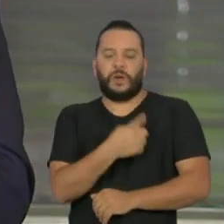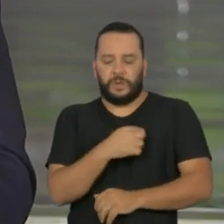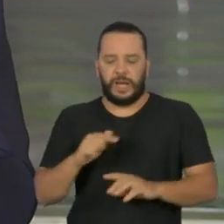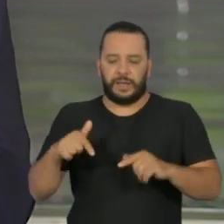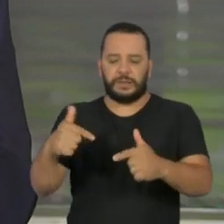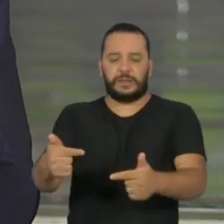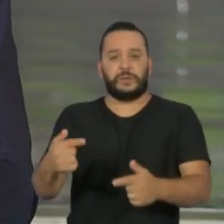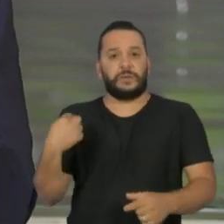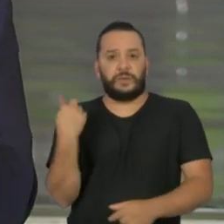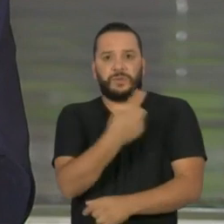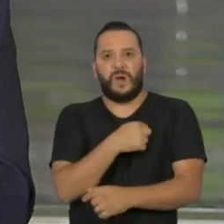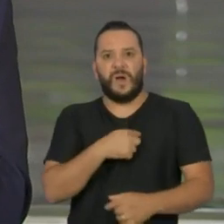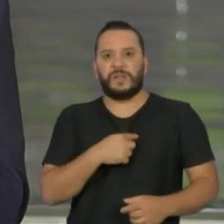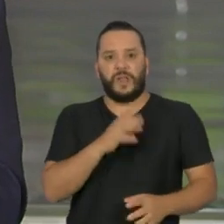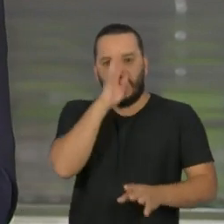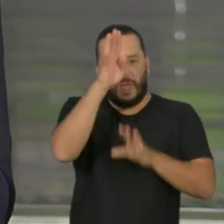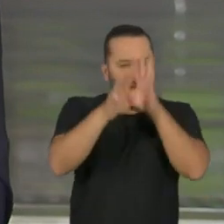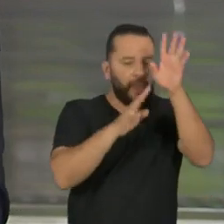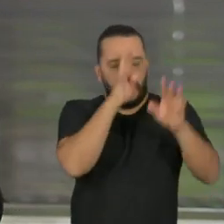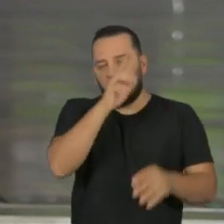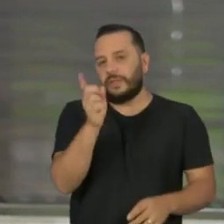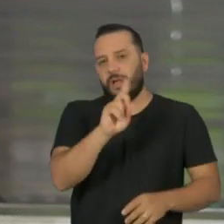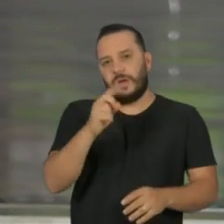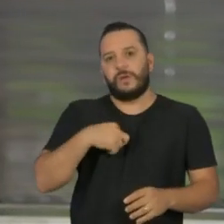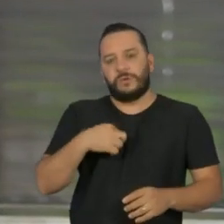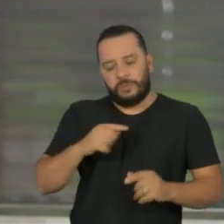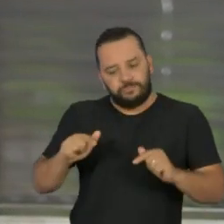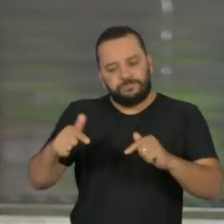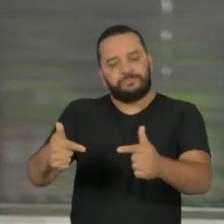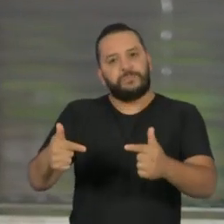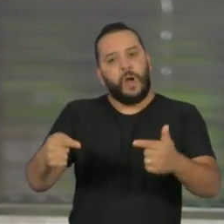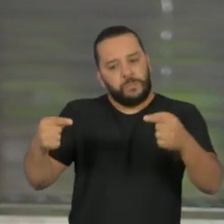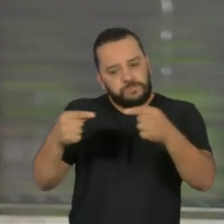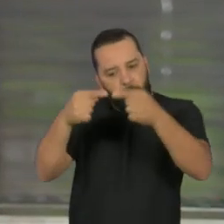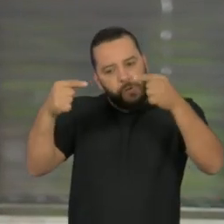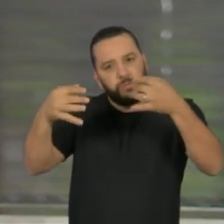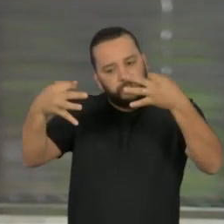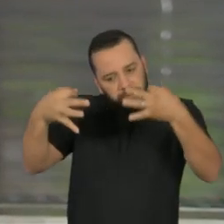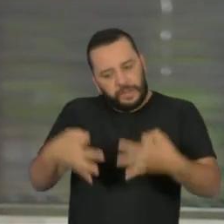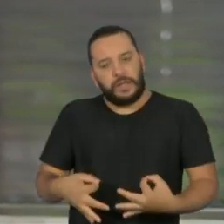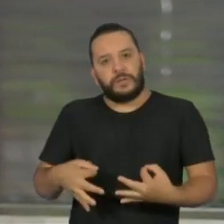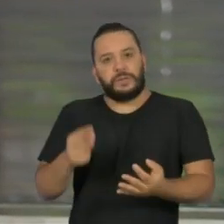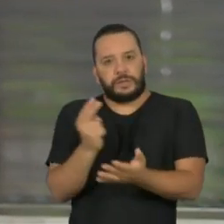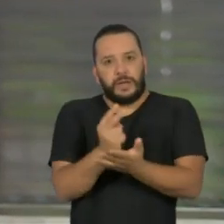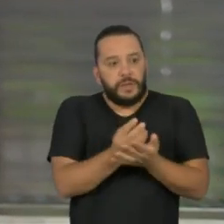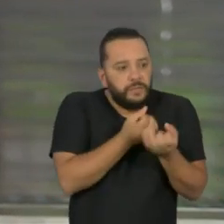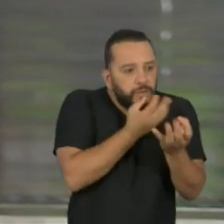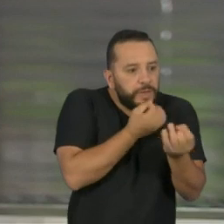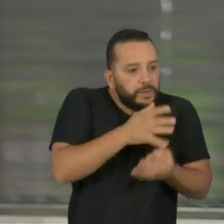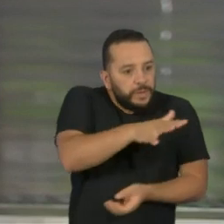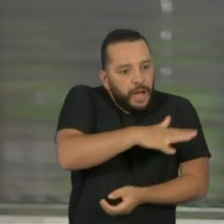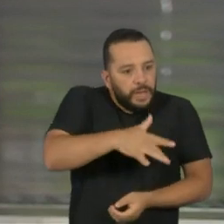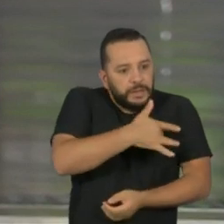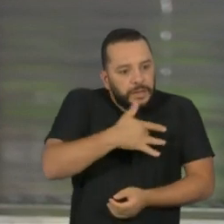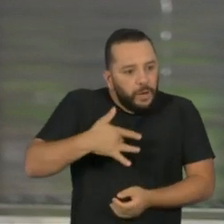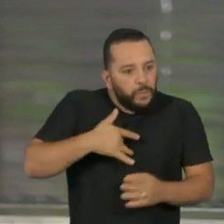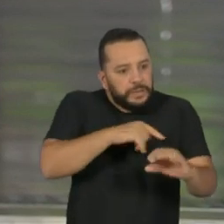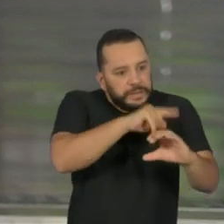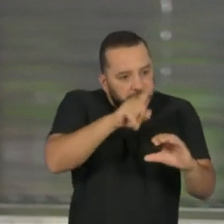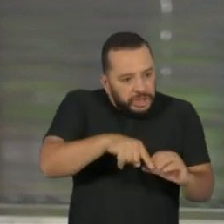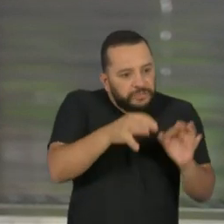medidas, vamos adotá-las na forma correta e no momento correto, sempre amparado em informações